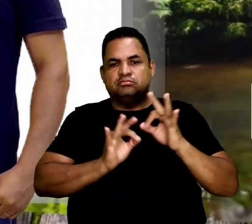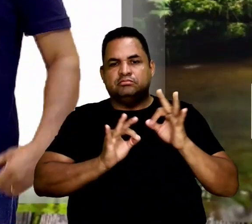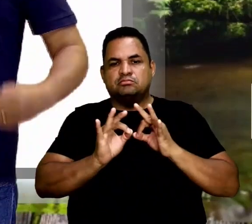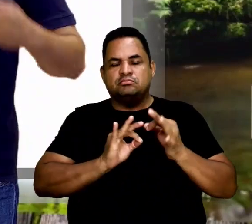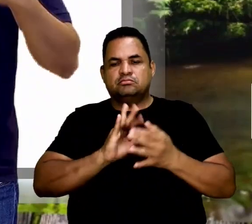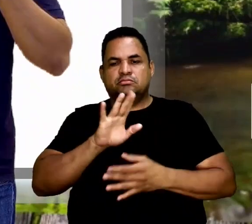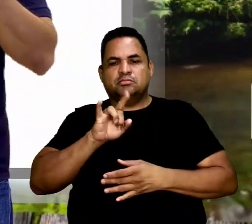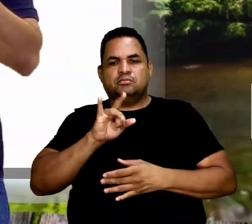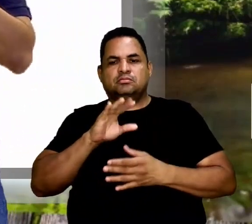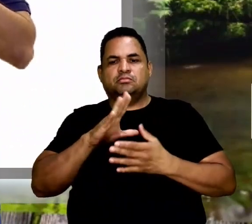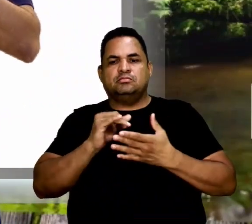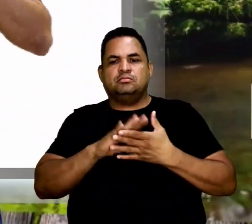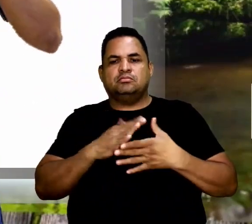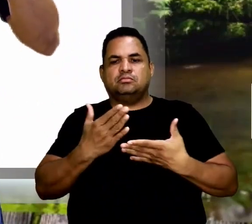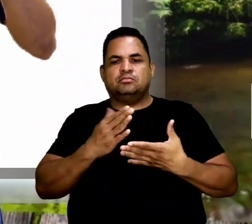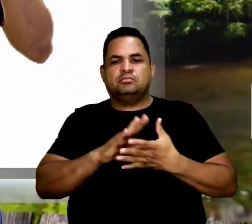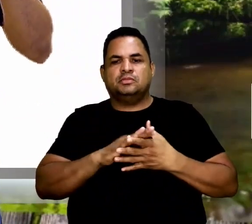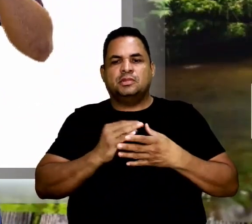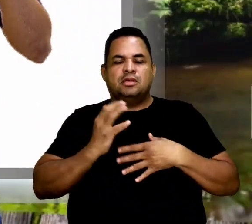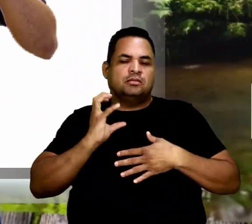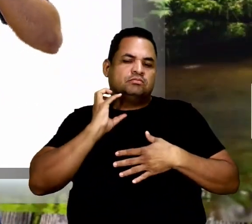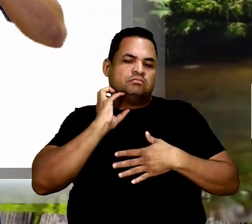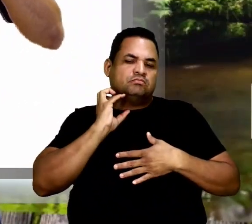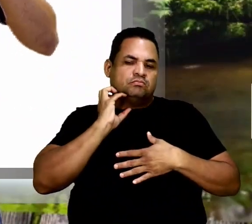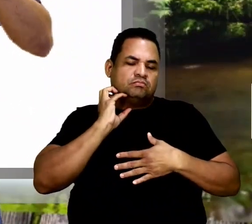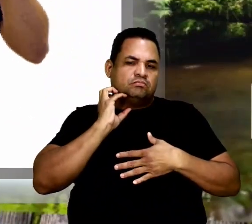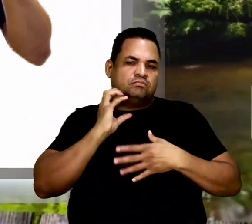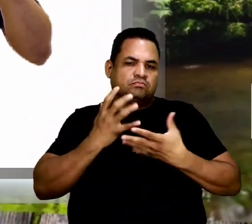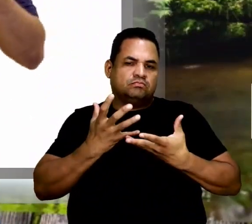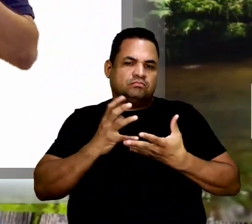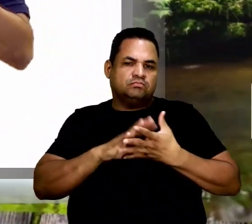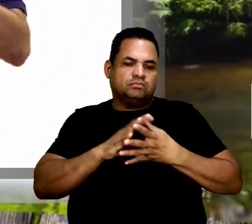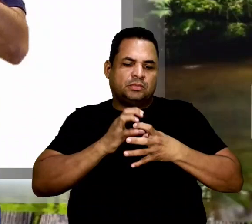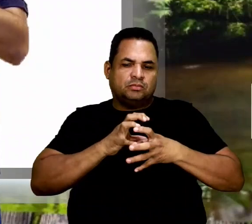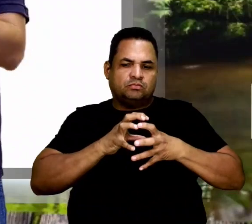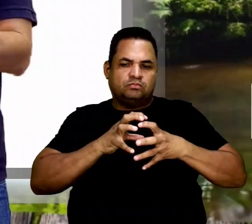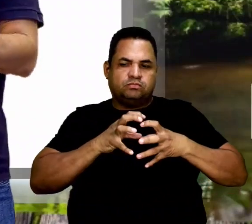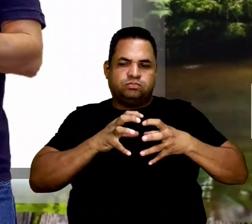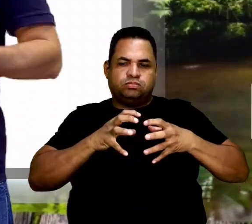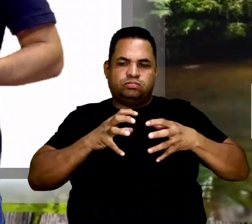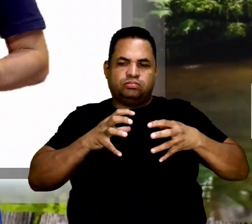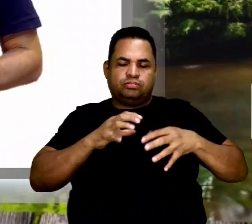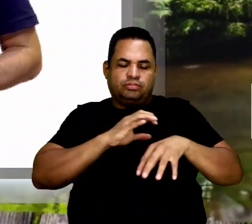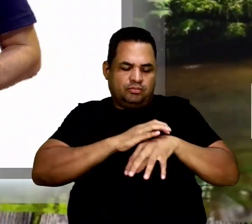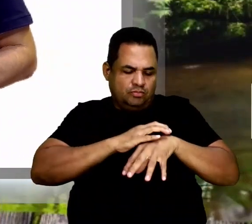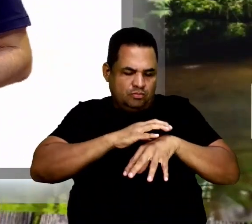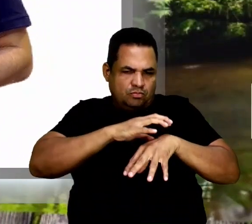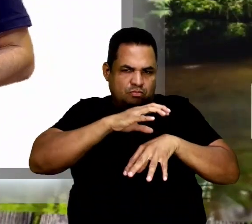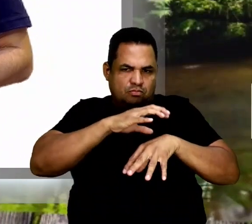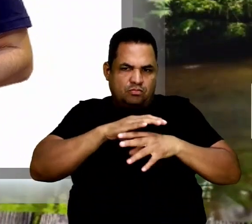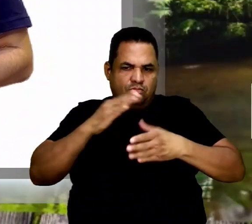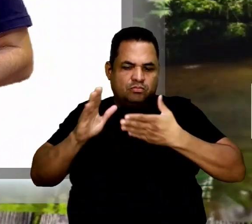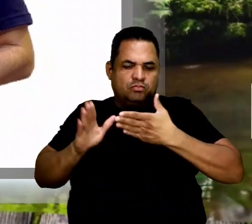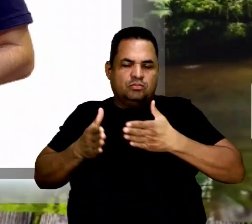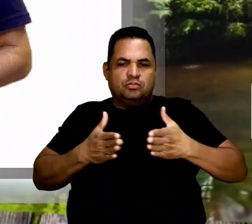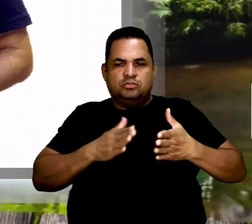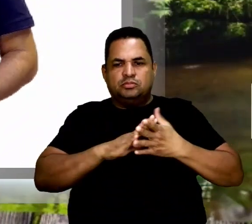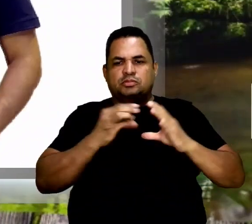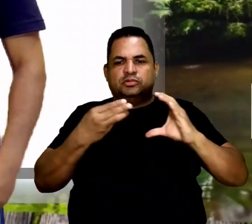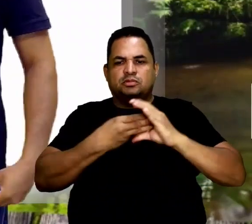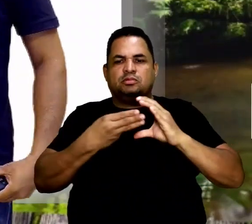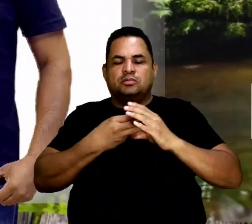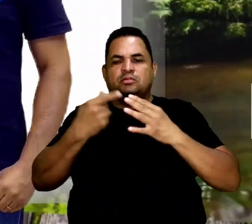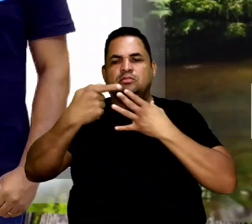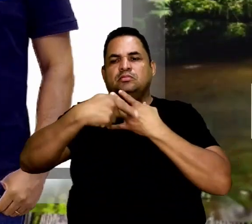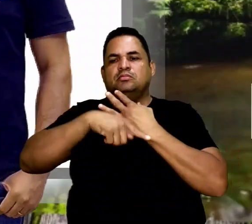A íngua é o quê? É a glândula que está inchada devido à alta produção de células de defesa. Então, por